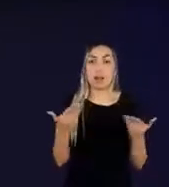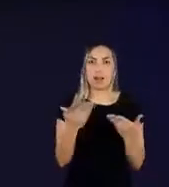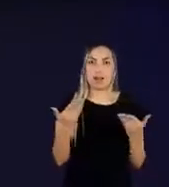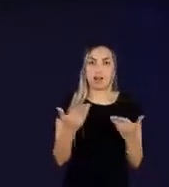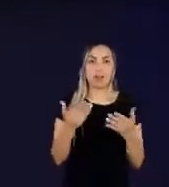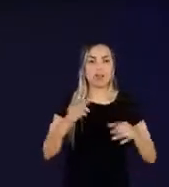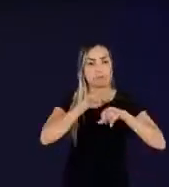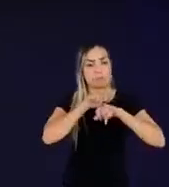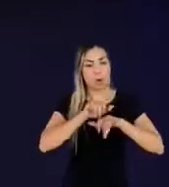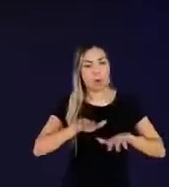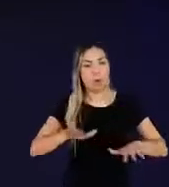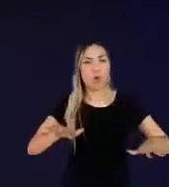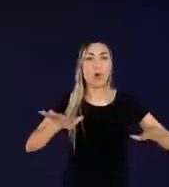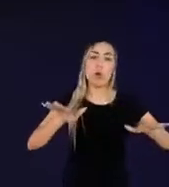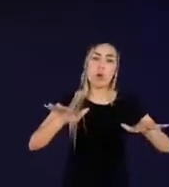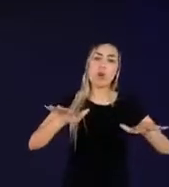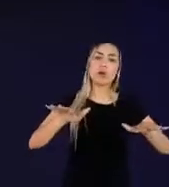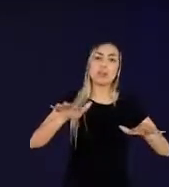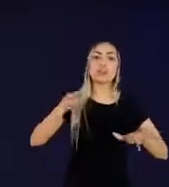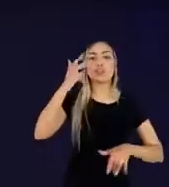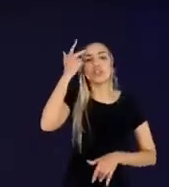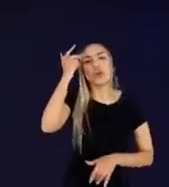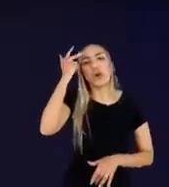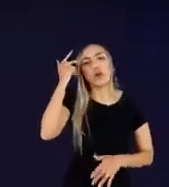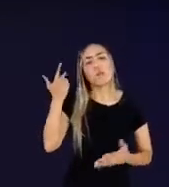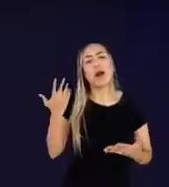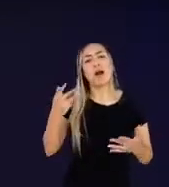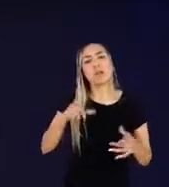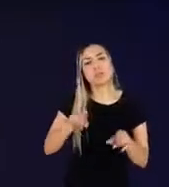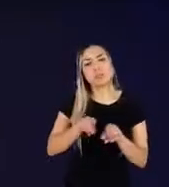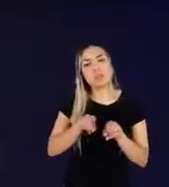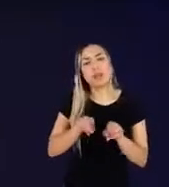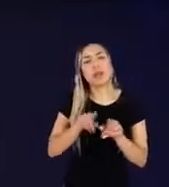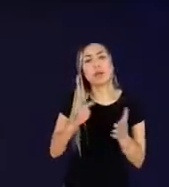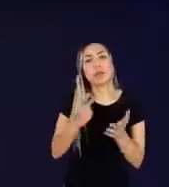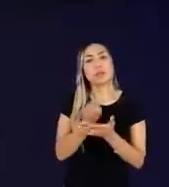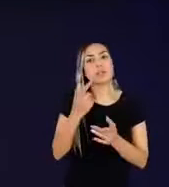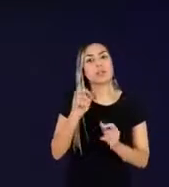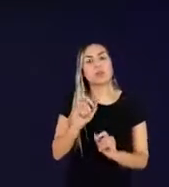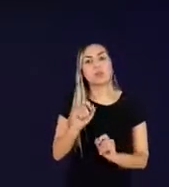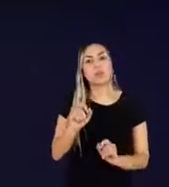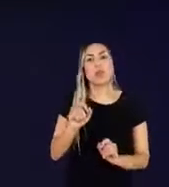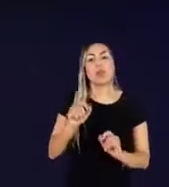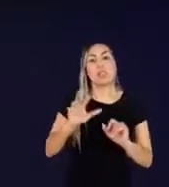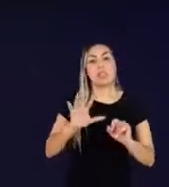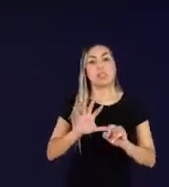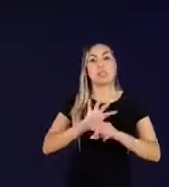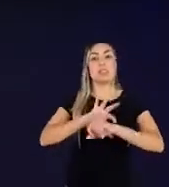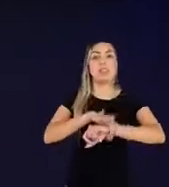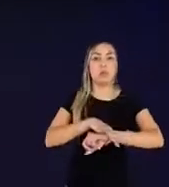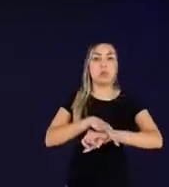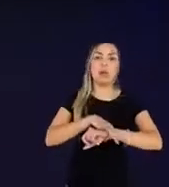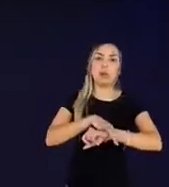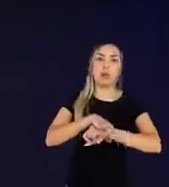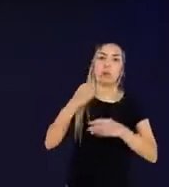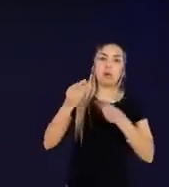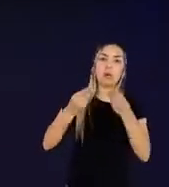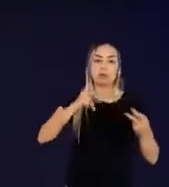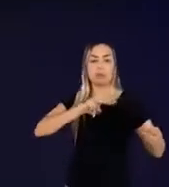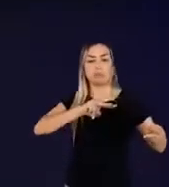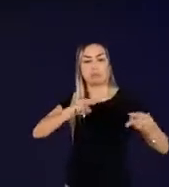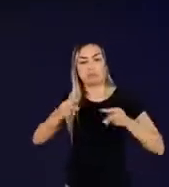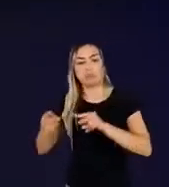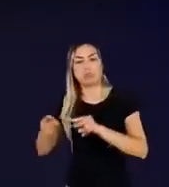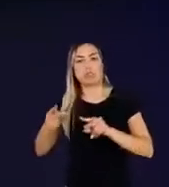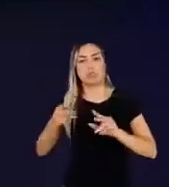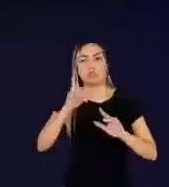natural que, associada a ela, venha uma agenda forte de segurança nas transações. O Rui apontou